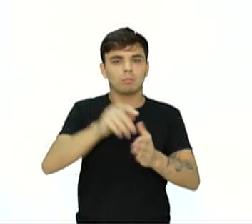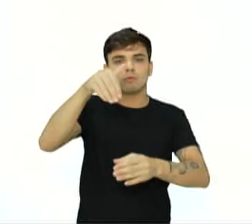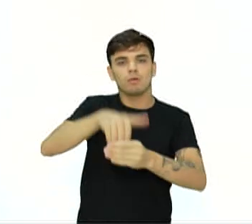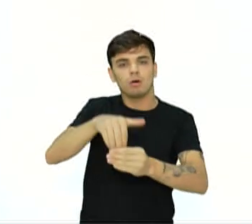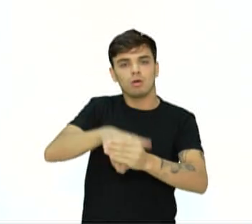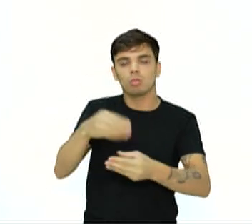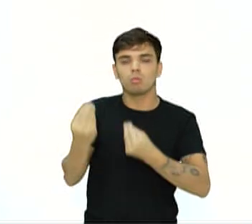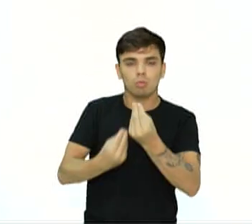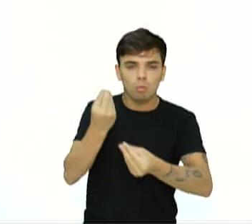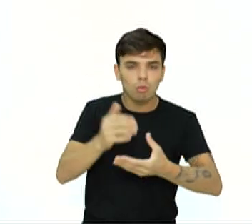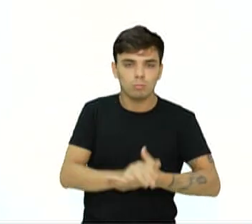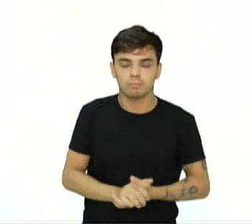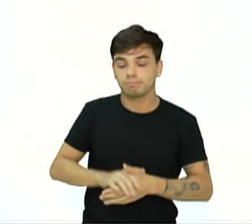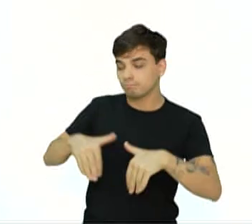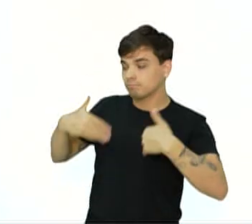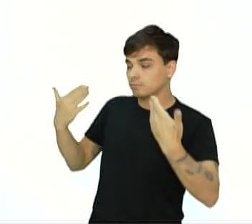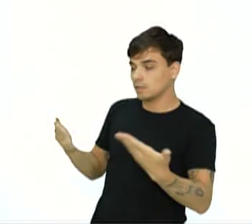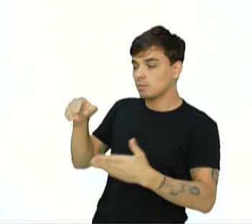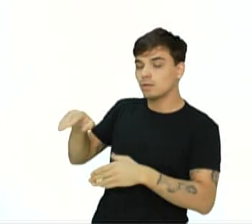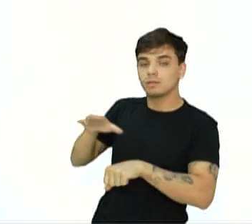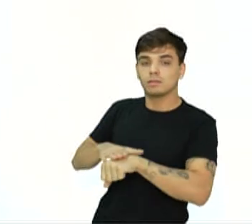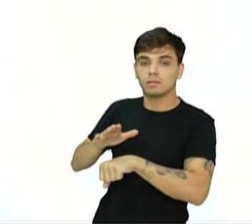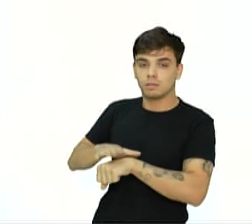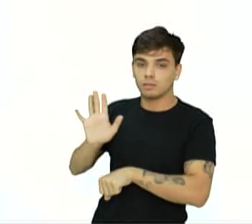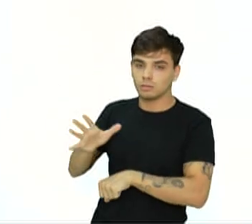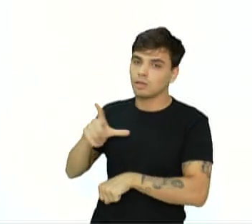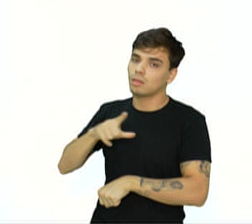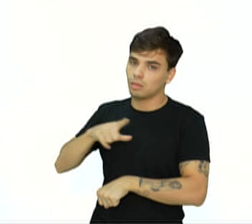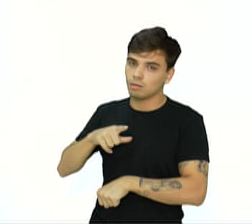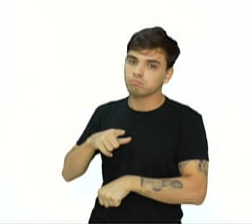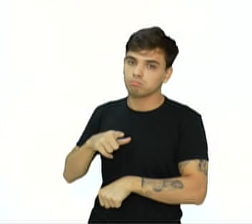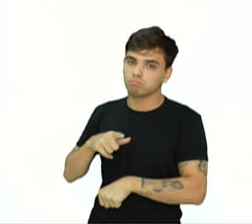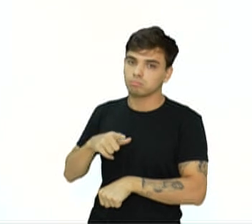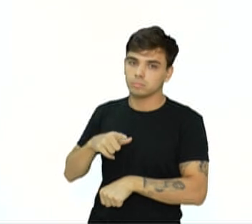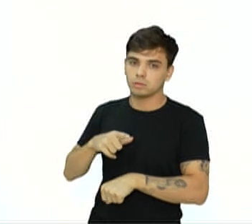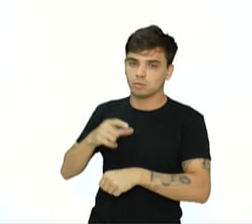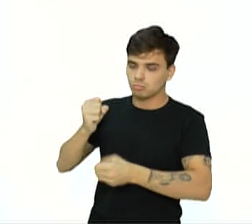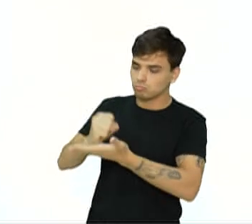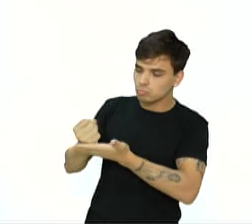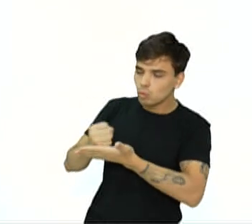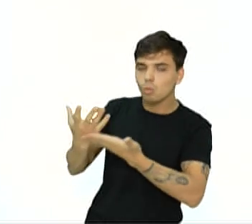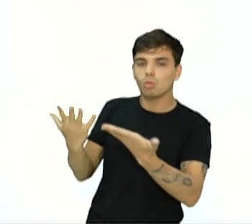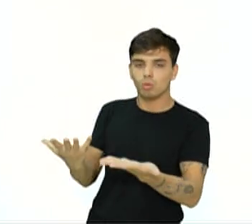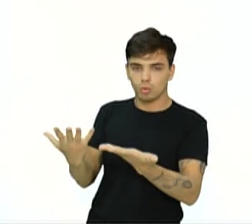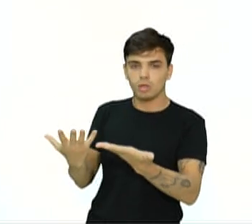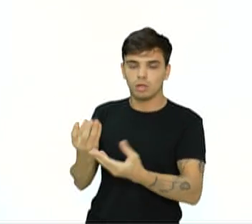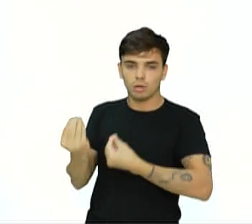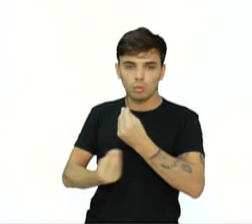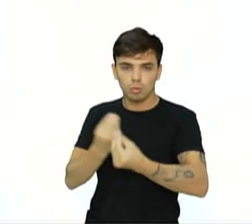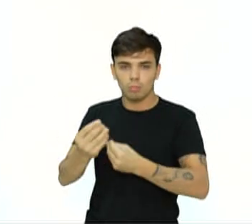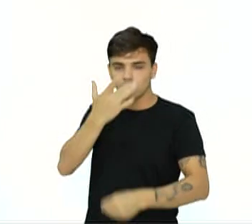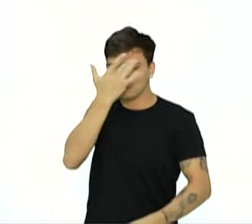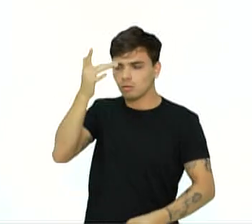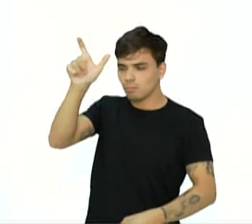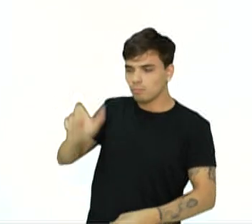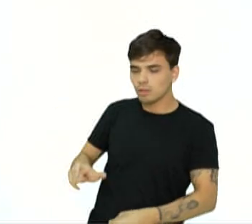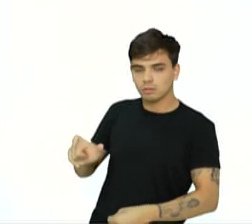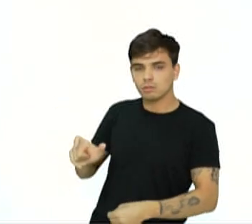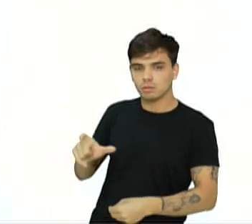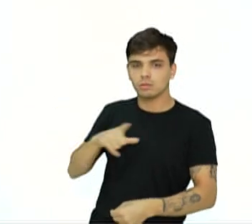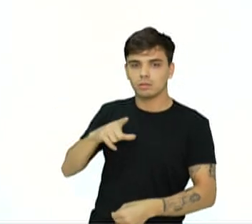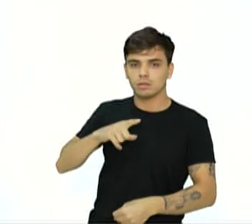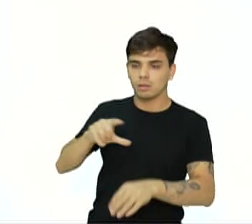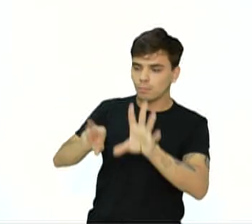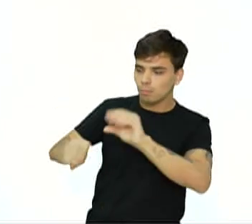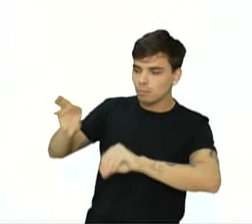eleitoral? Então, nesses casos, como a gente tem todo um controle, né, do pessoal que